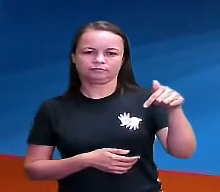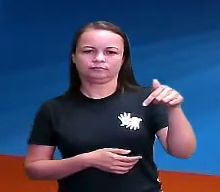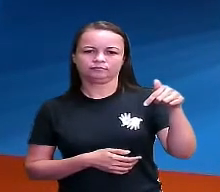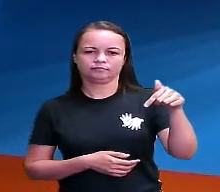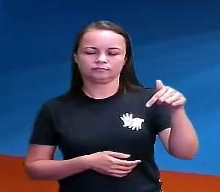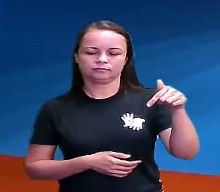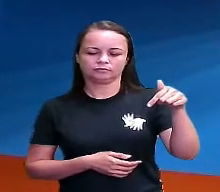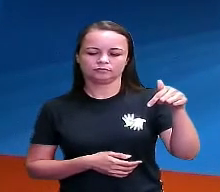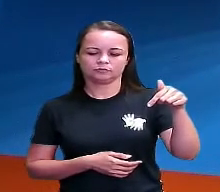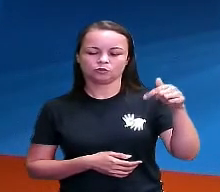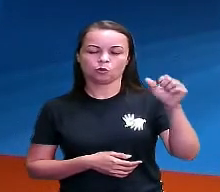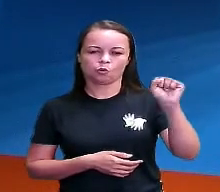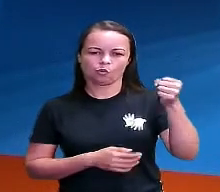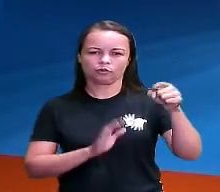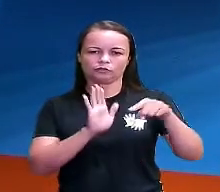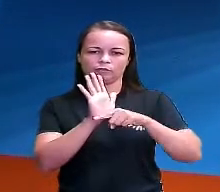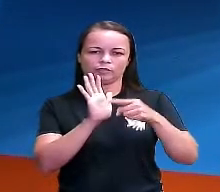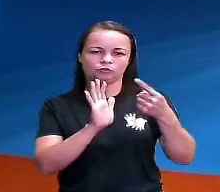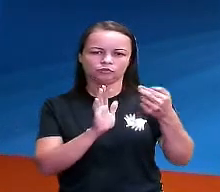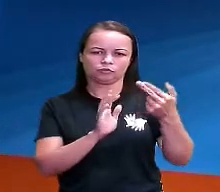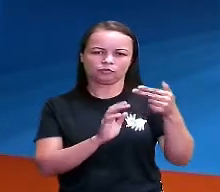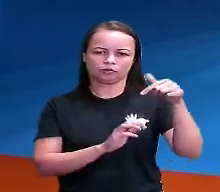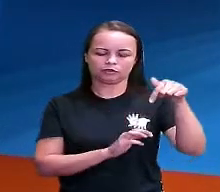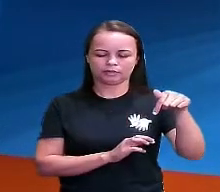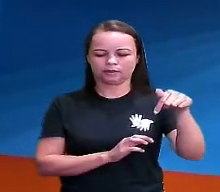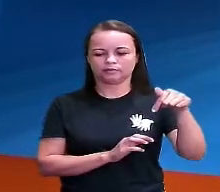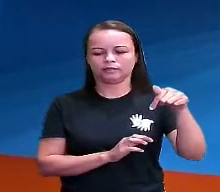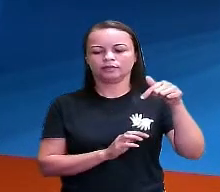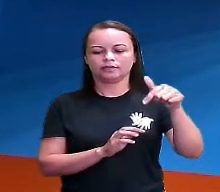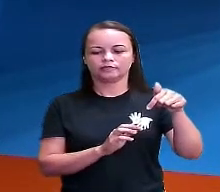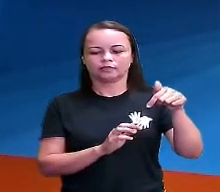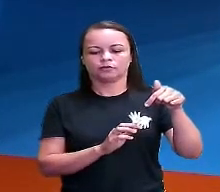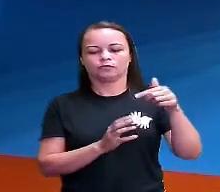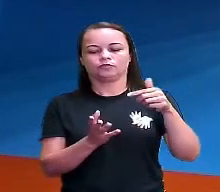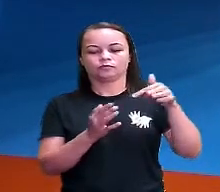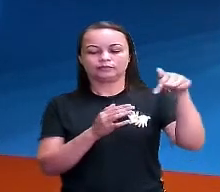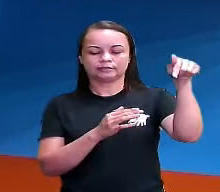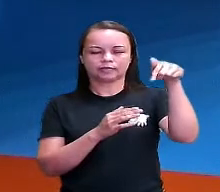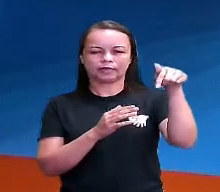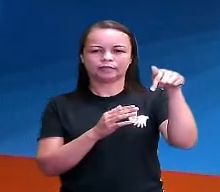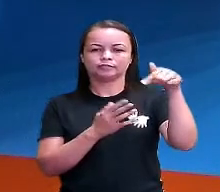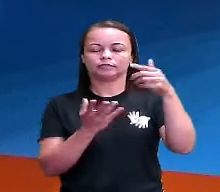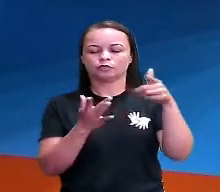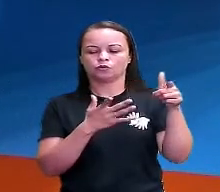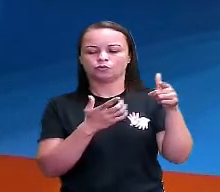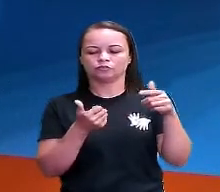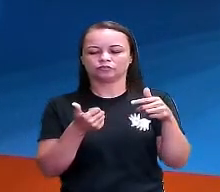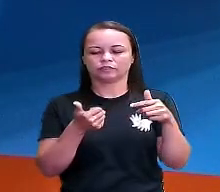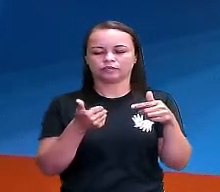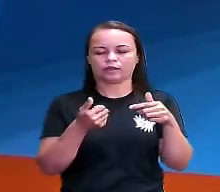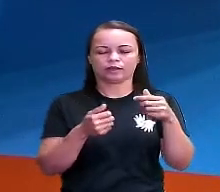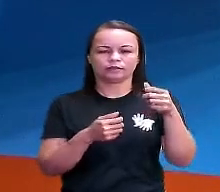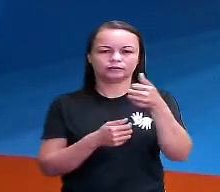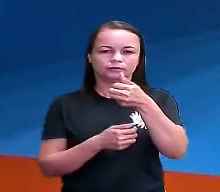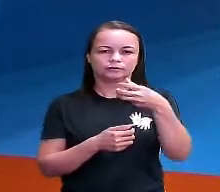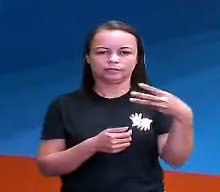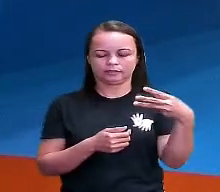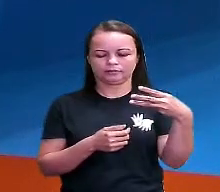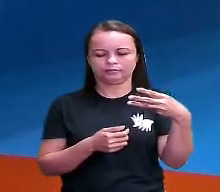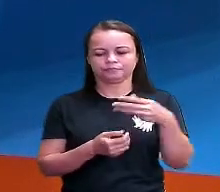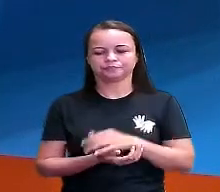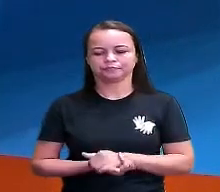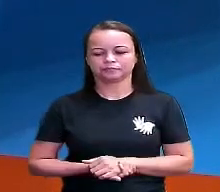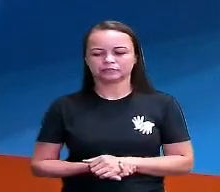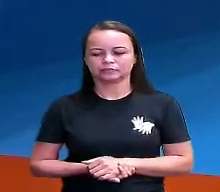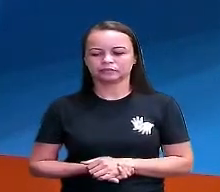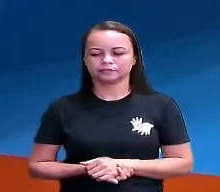aqui. E lá do outro lado vai ficar o 13, tá? Eu cortei, botei 7. E aqui eu